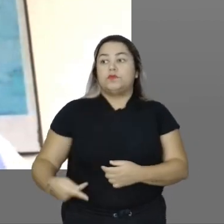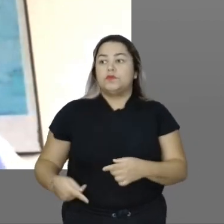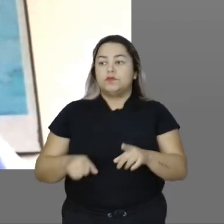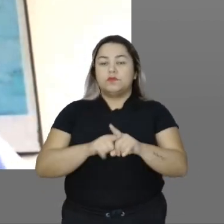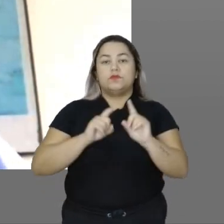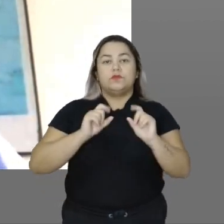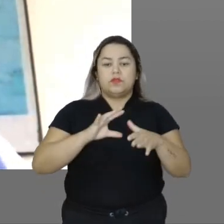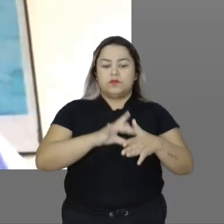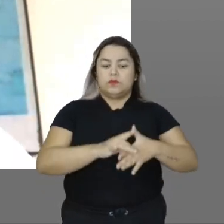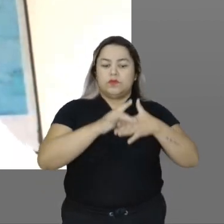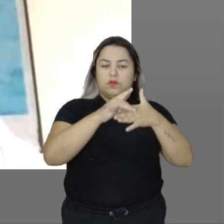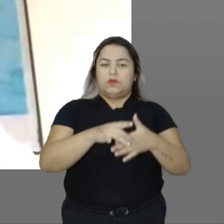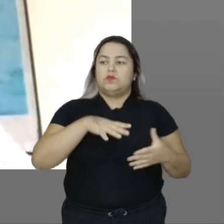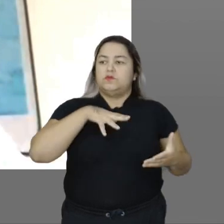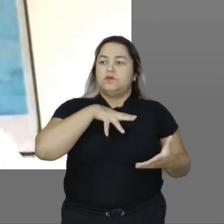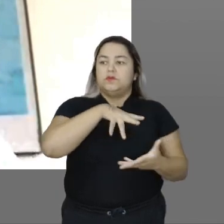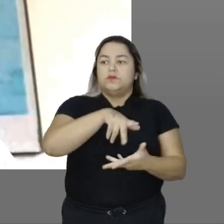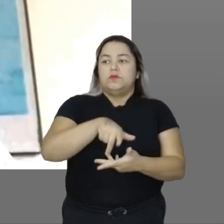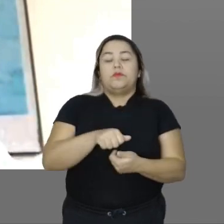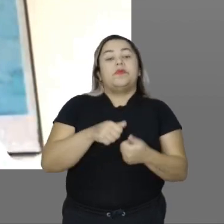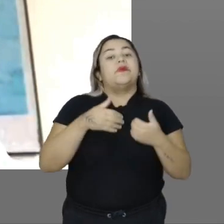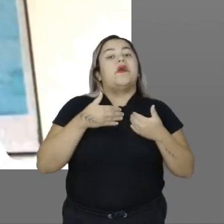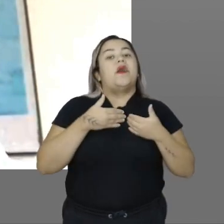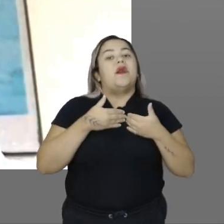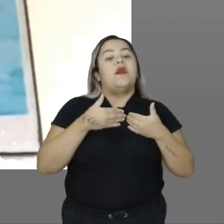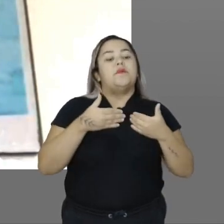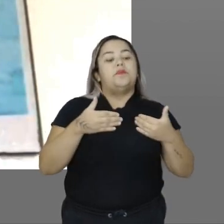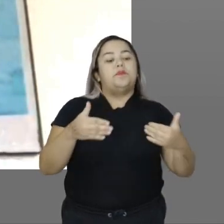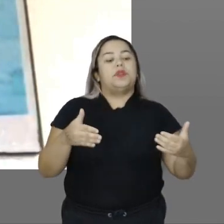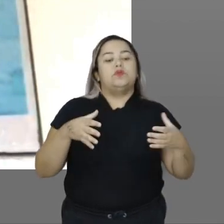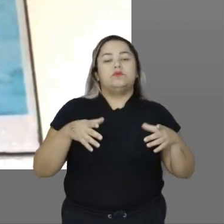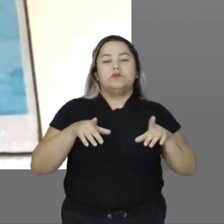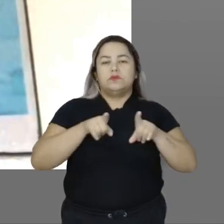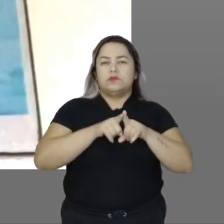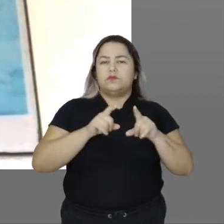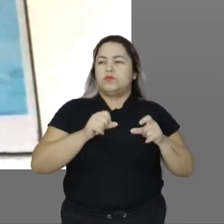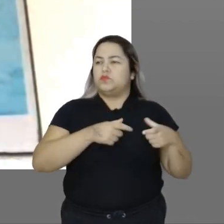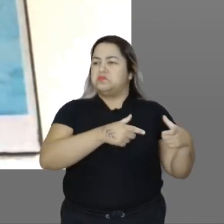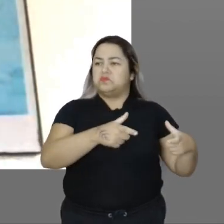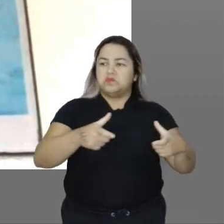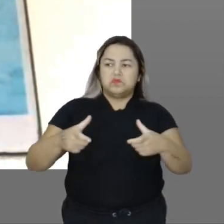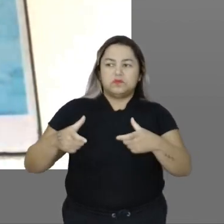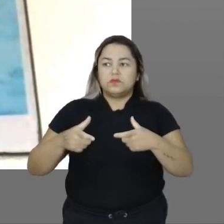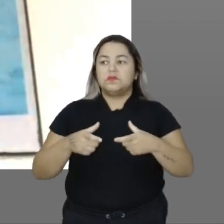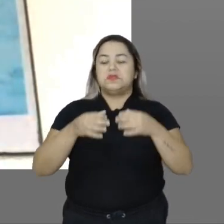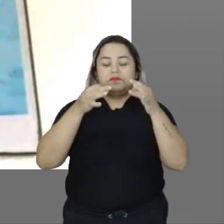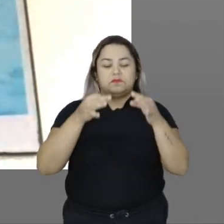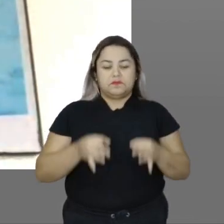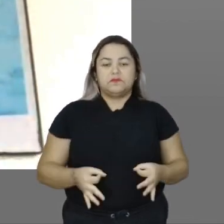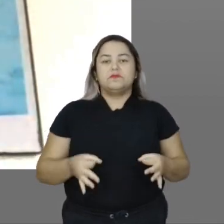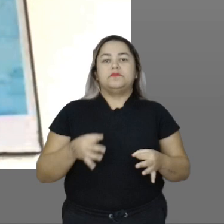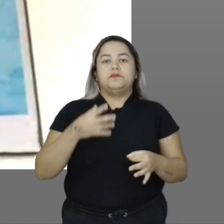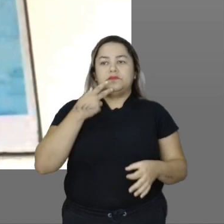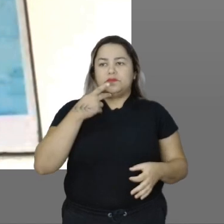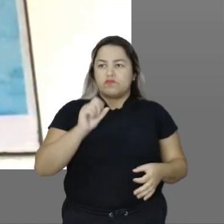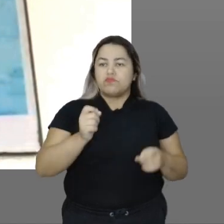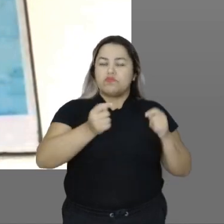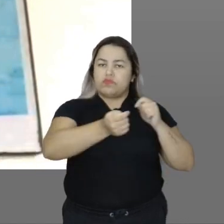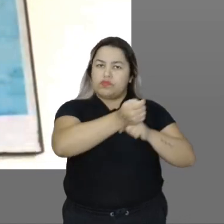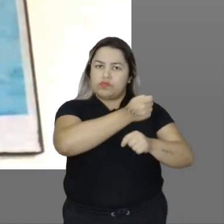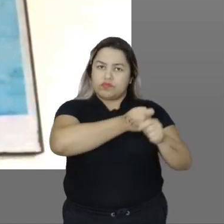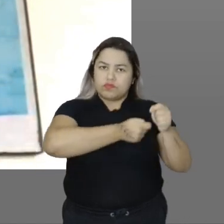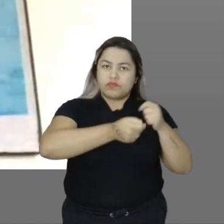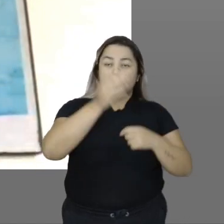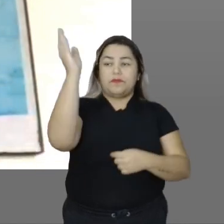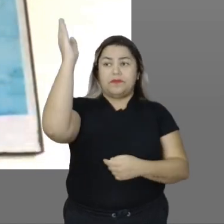grande liderança globalmente, isto abre um conjunto de cenários extremamente positivos para a economia